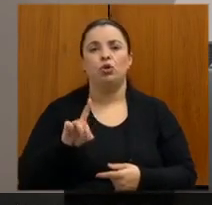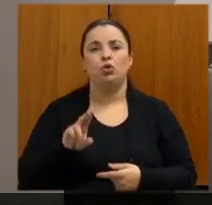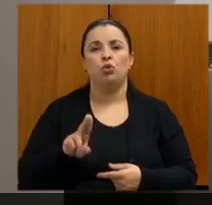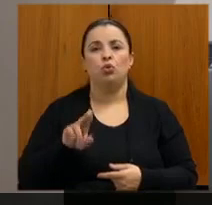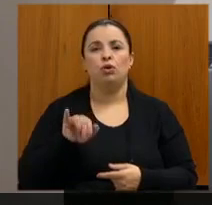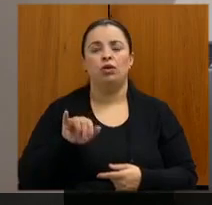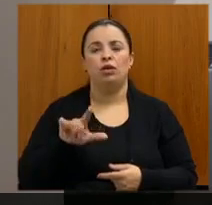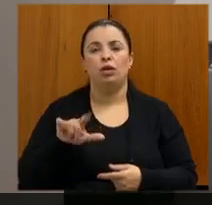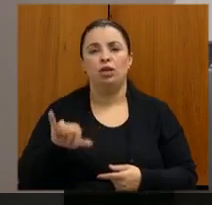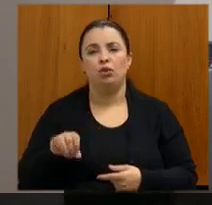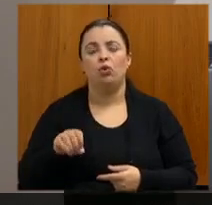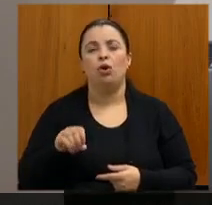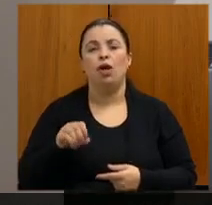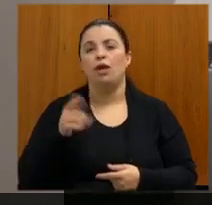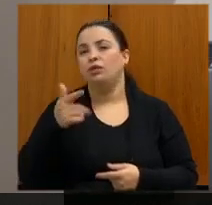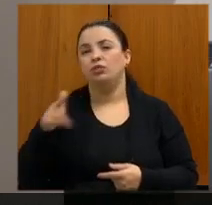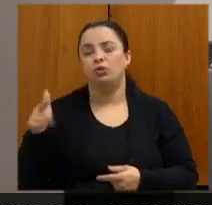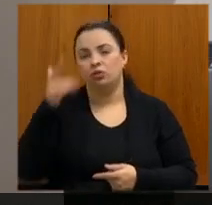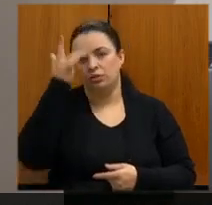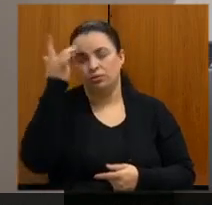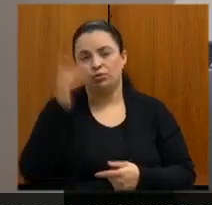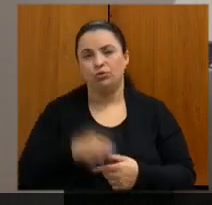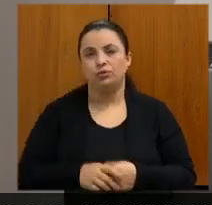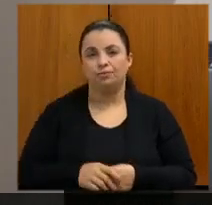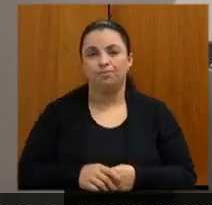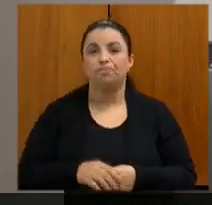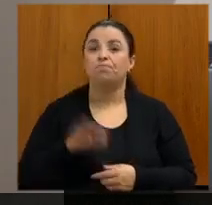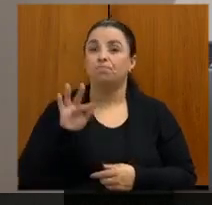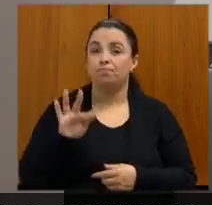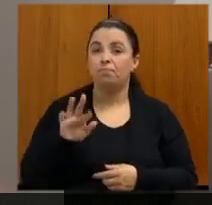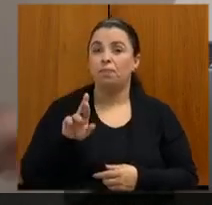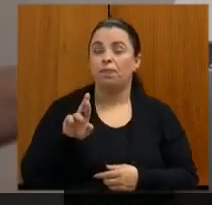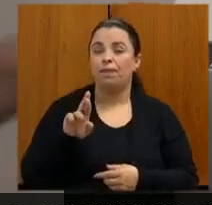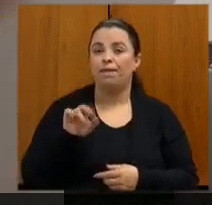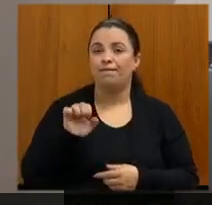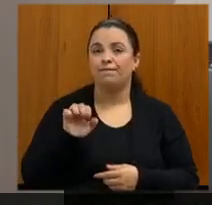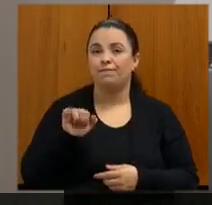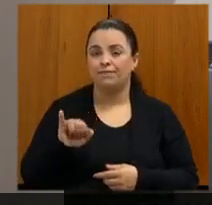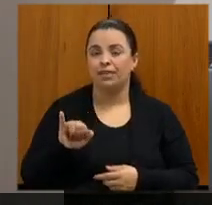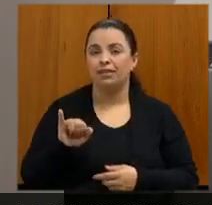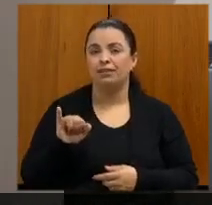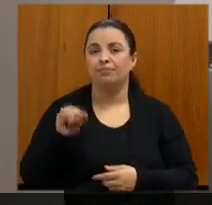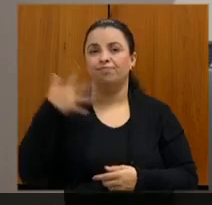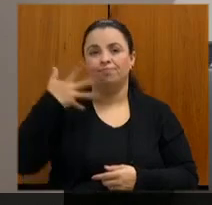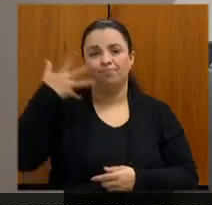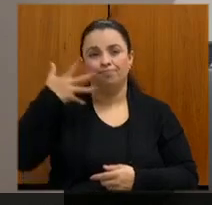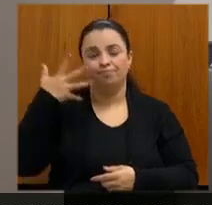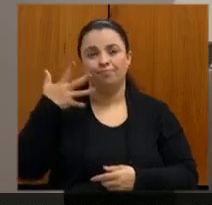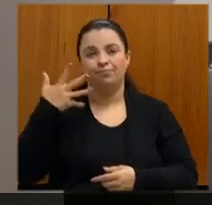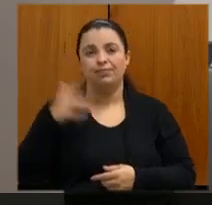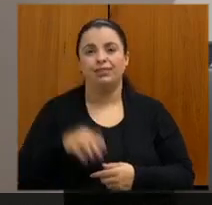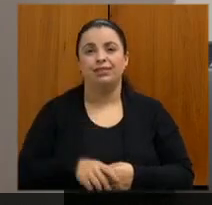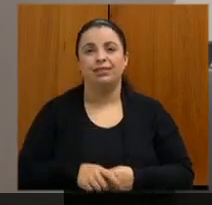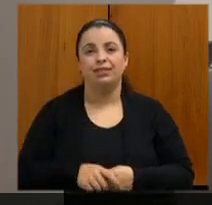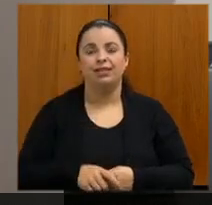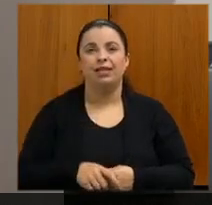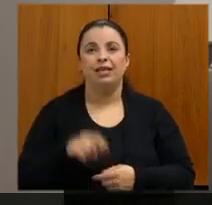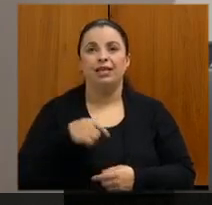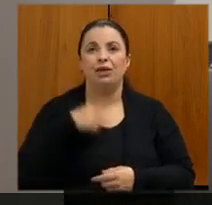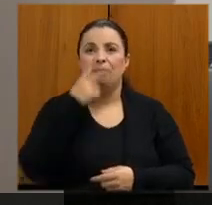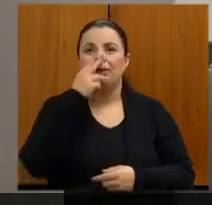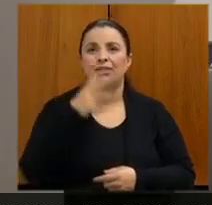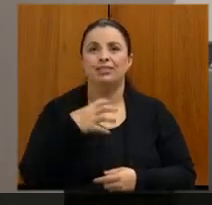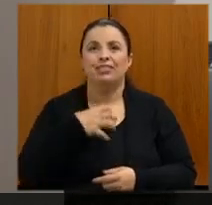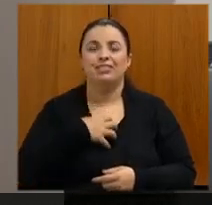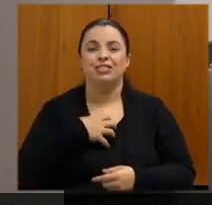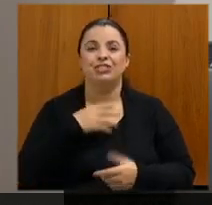ouvindo a fala do Frei gilvander eu tô sentindo falta hoje da da câmera